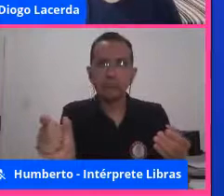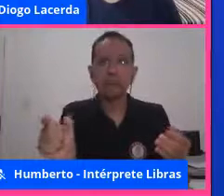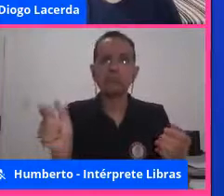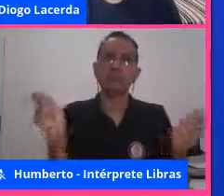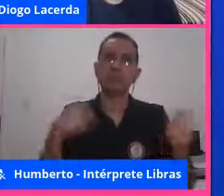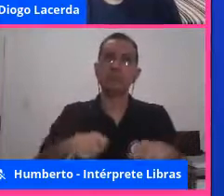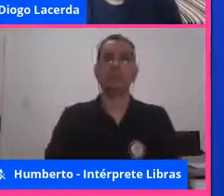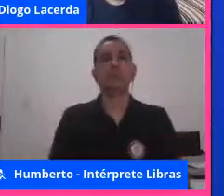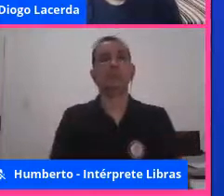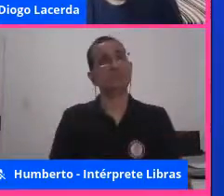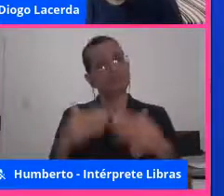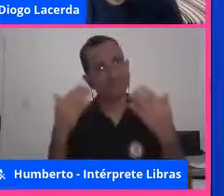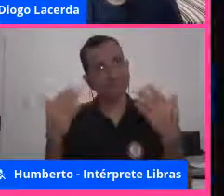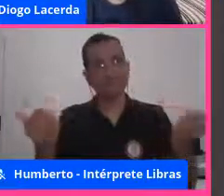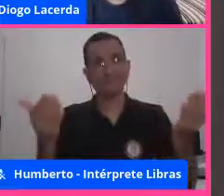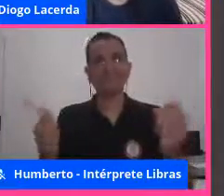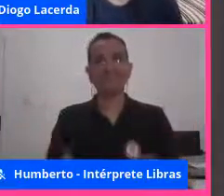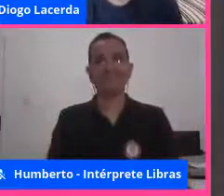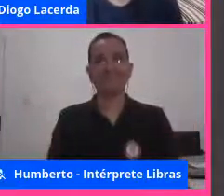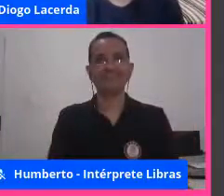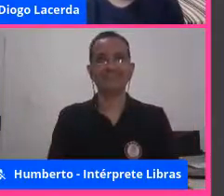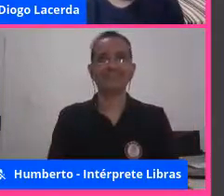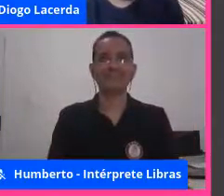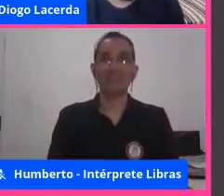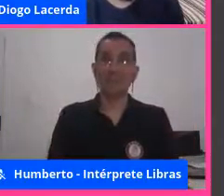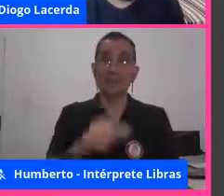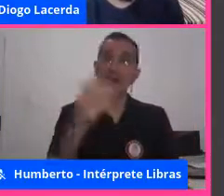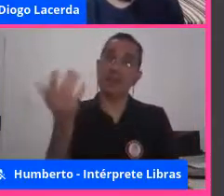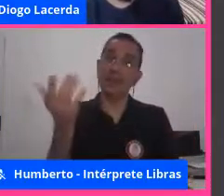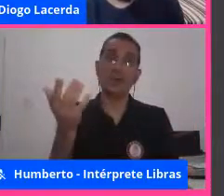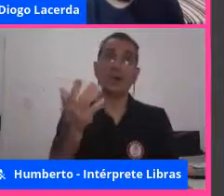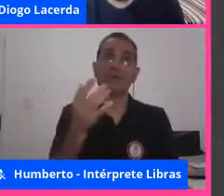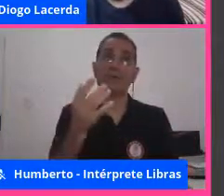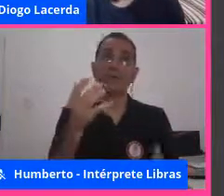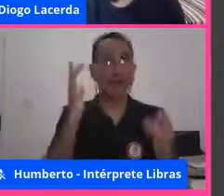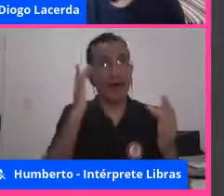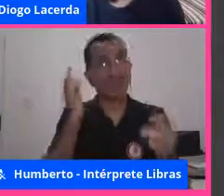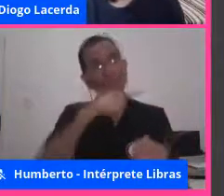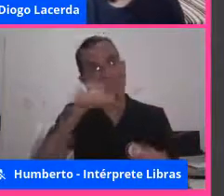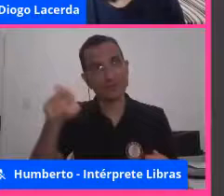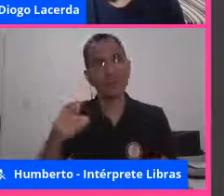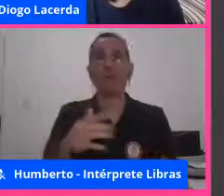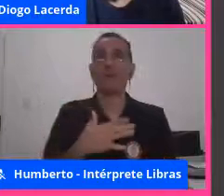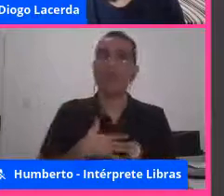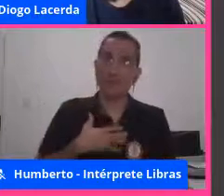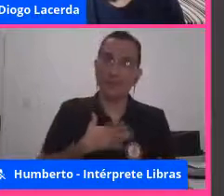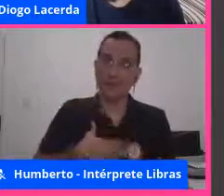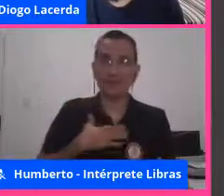galera. Eu espero que vocês tenham gostado. A ideia,